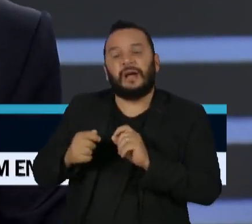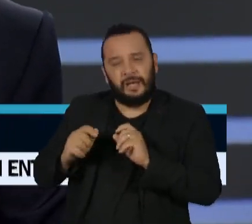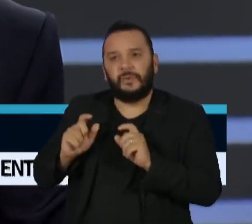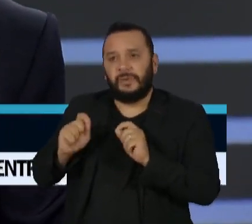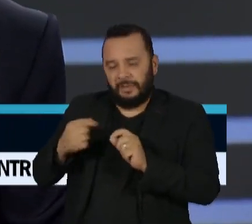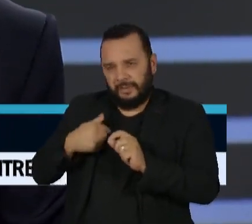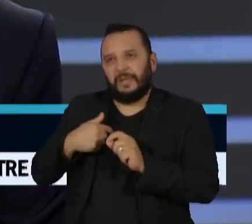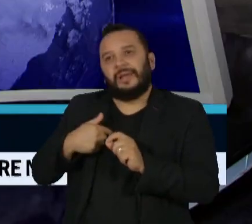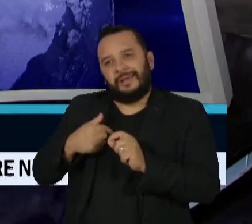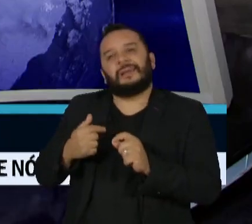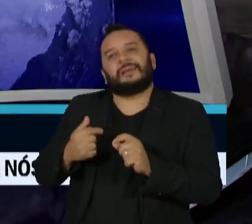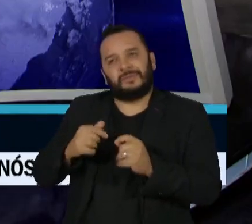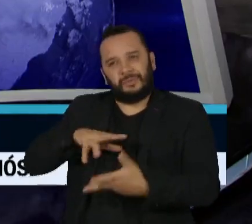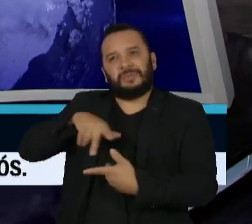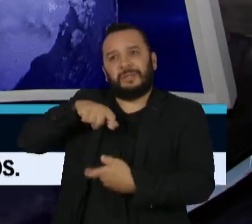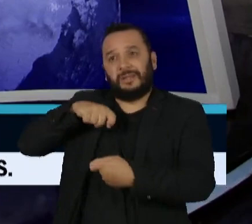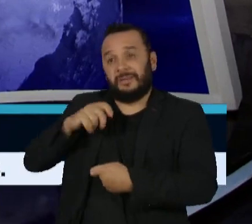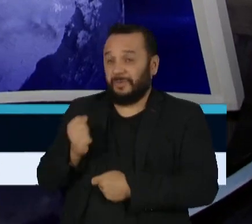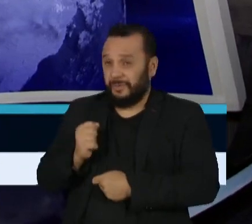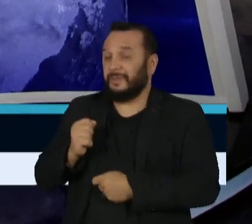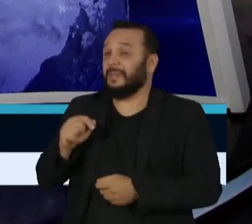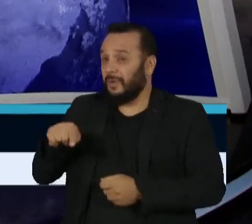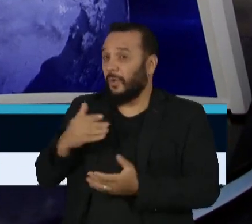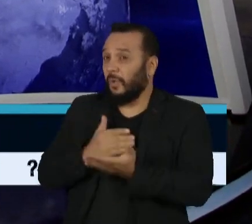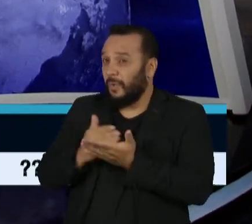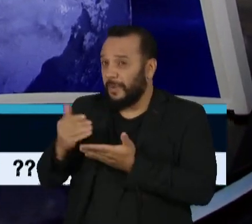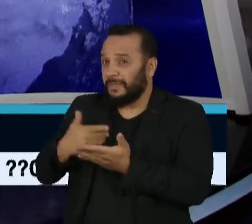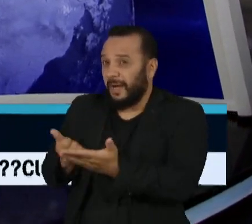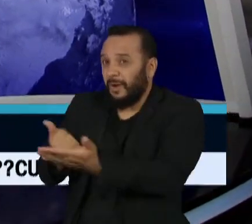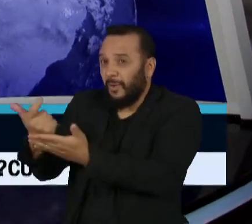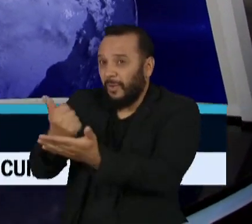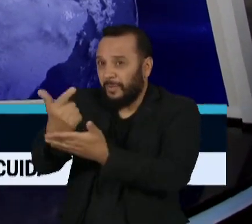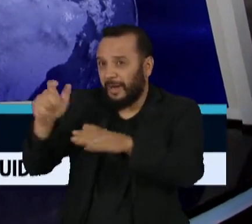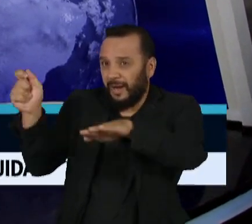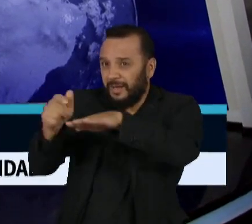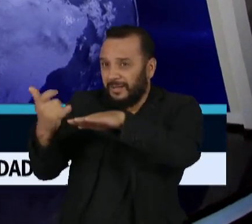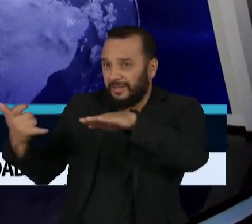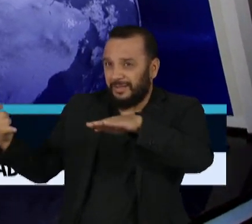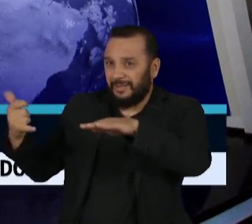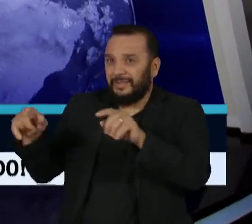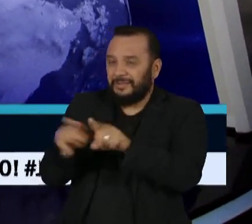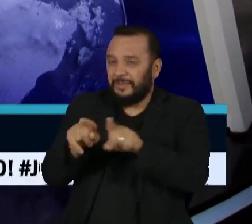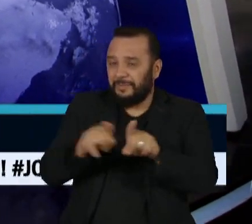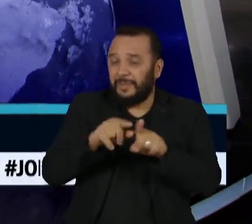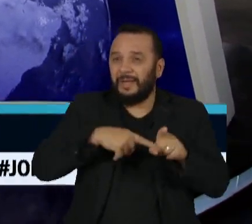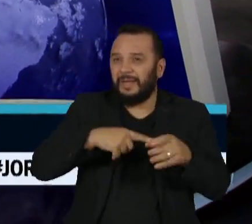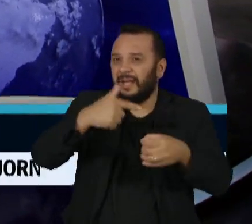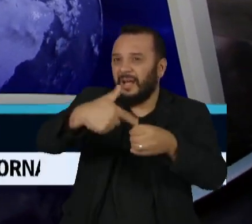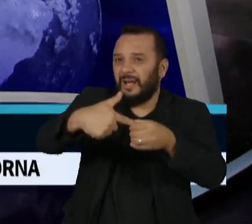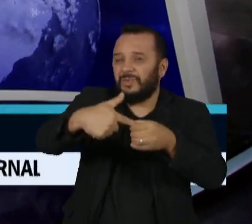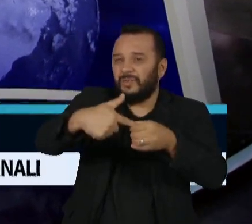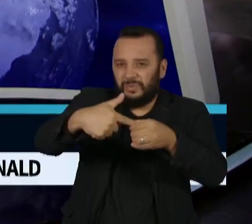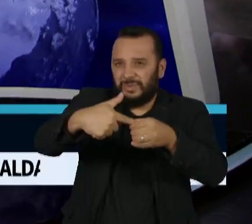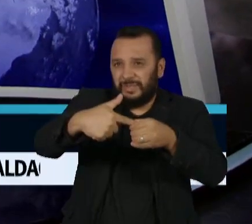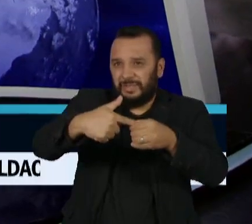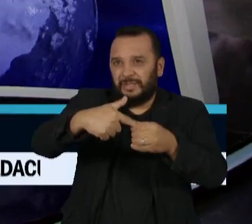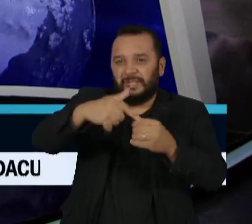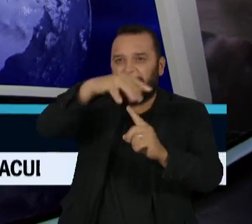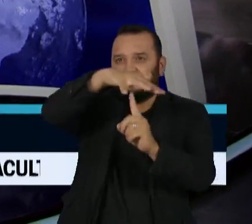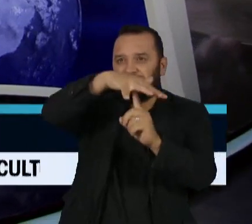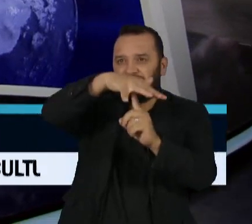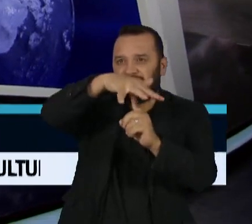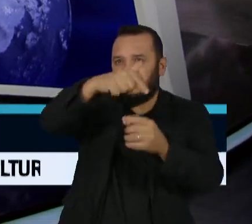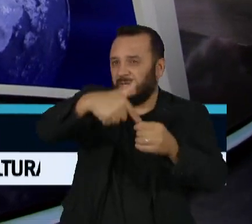comprando empresas de energia solar postos de gasolina alimentados com energia solar e carregadores de bateria de carro elétrico